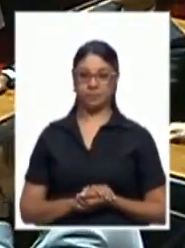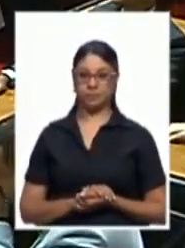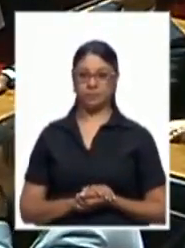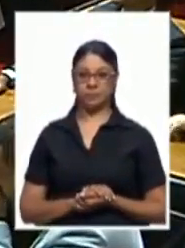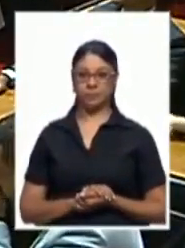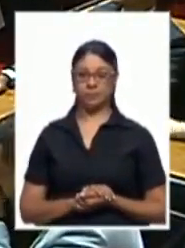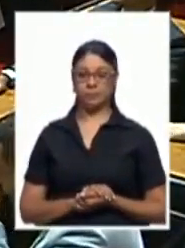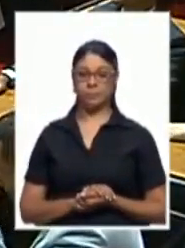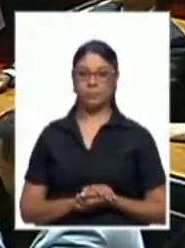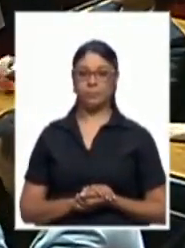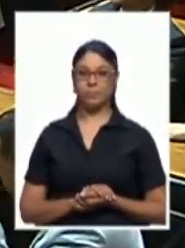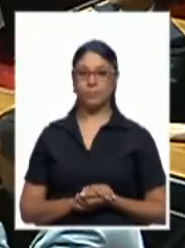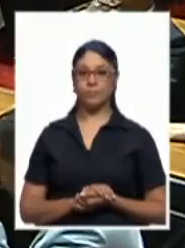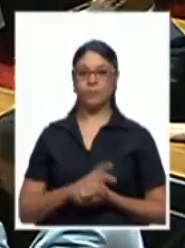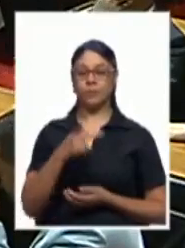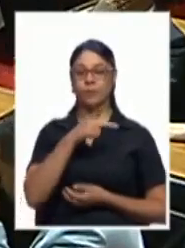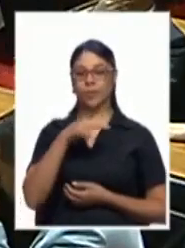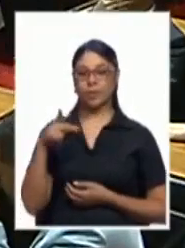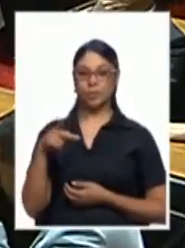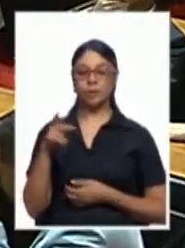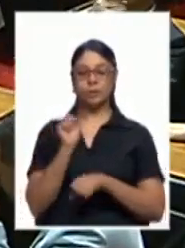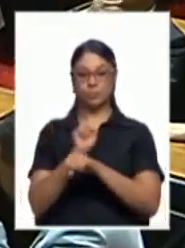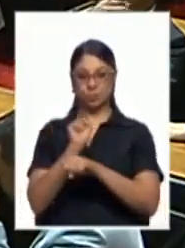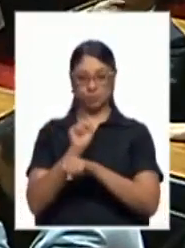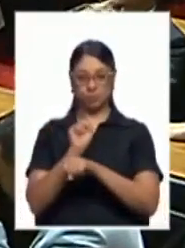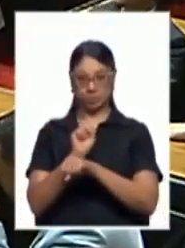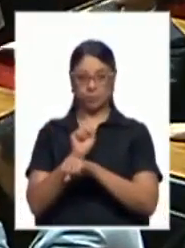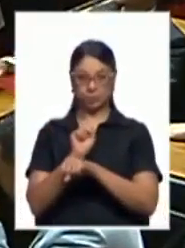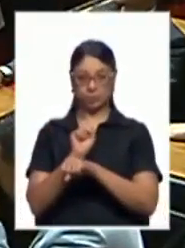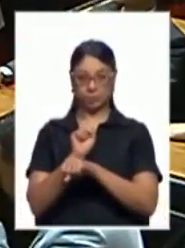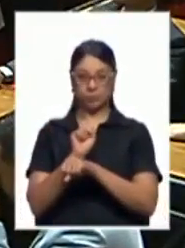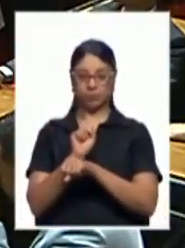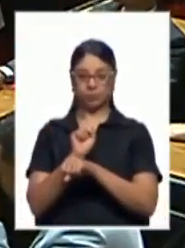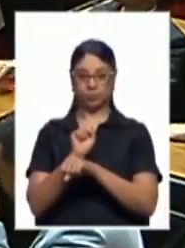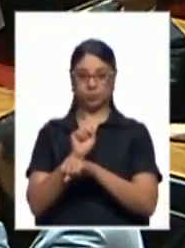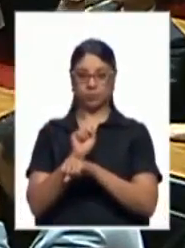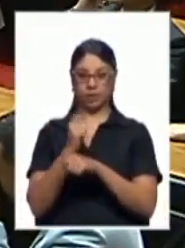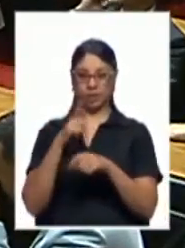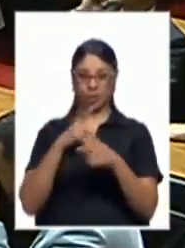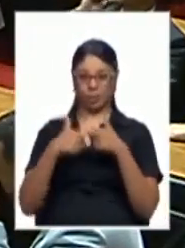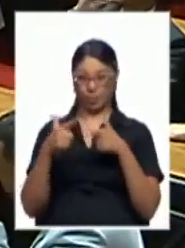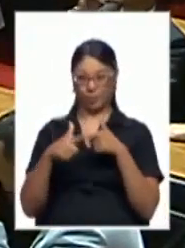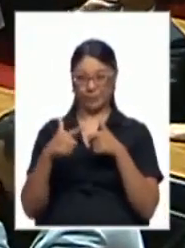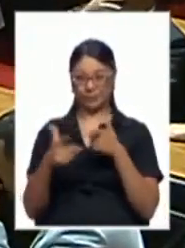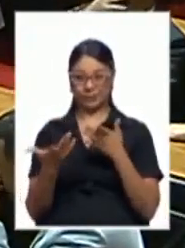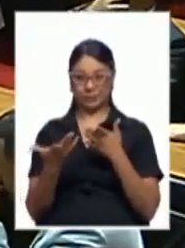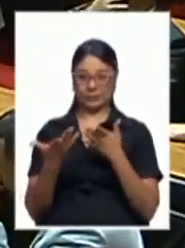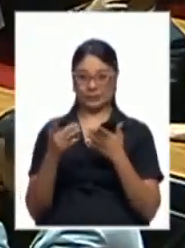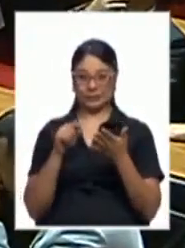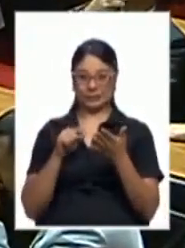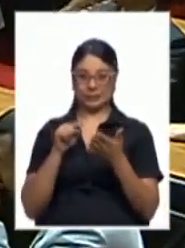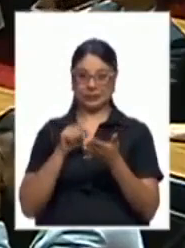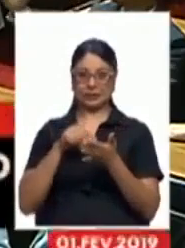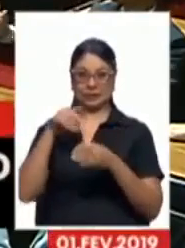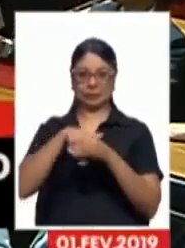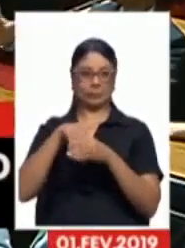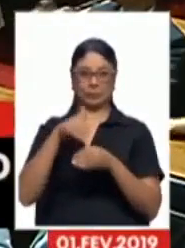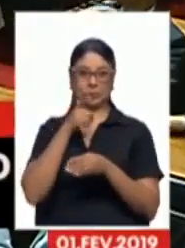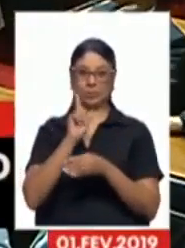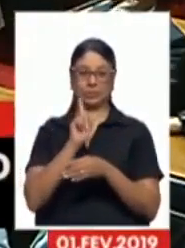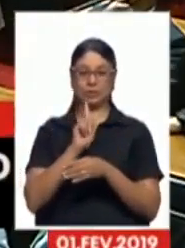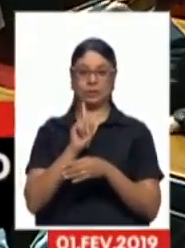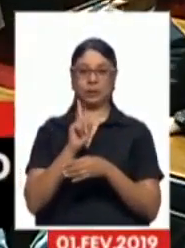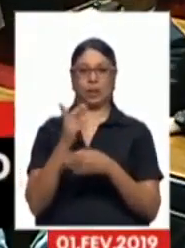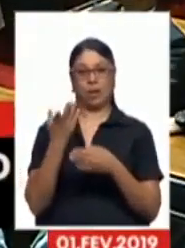O presidente Litaquínio aguarda um problema técnico ser resolvido no painel. O painel está travado e, como